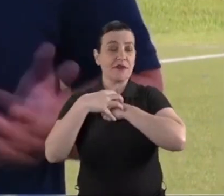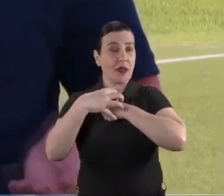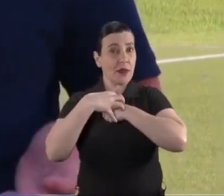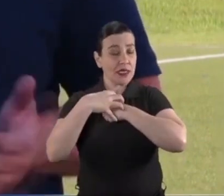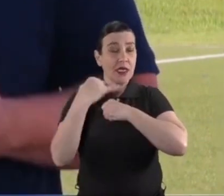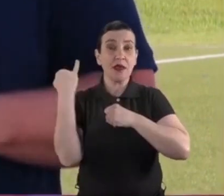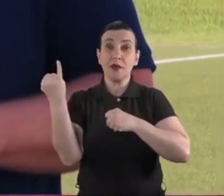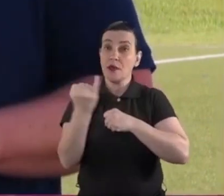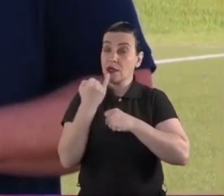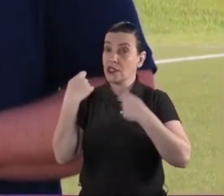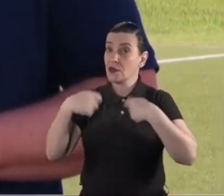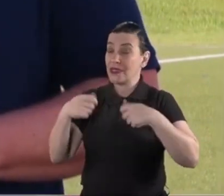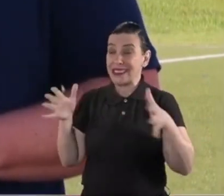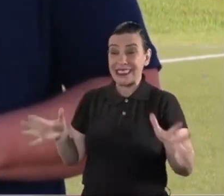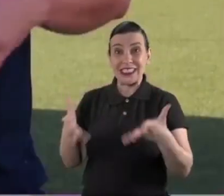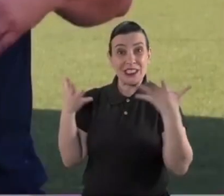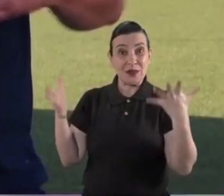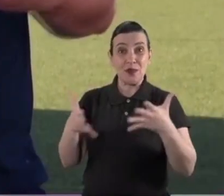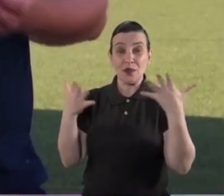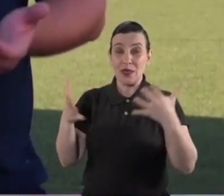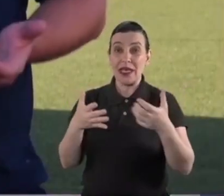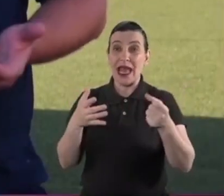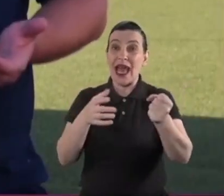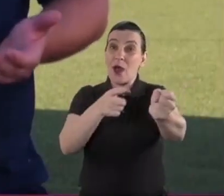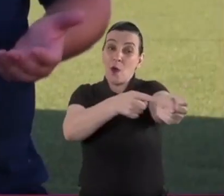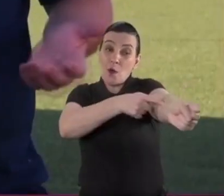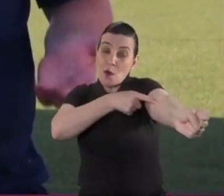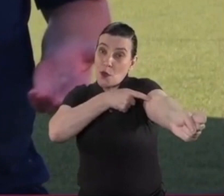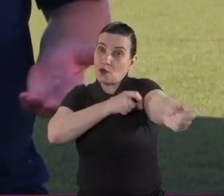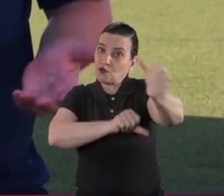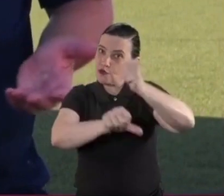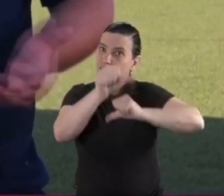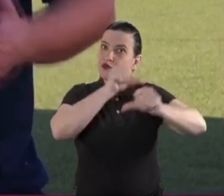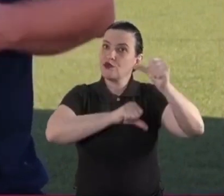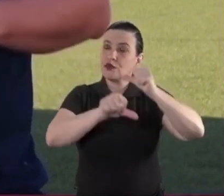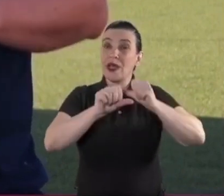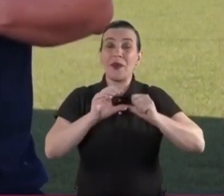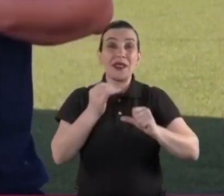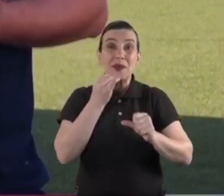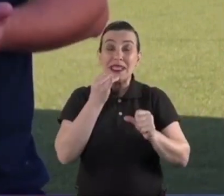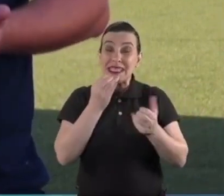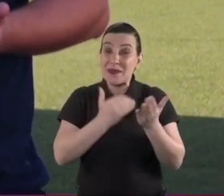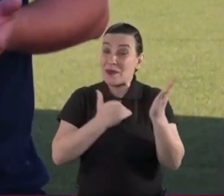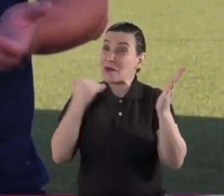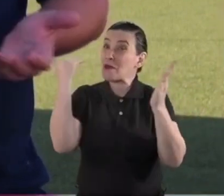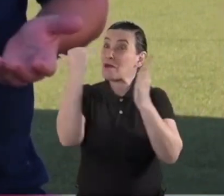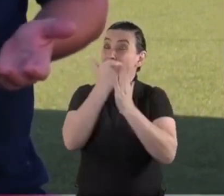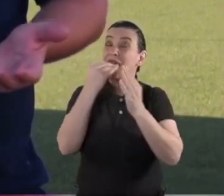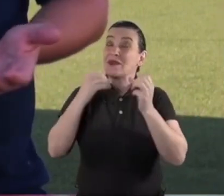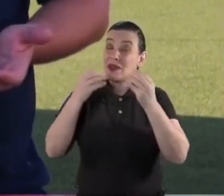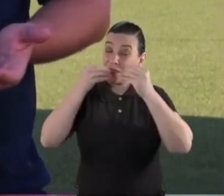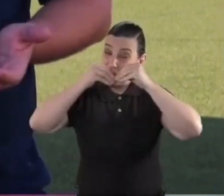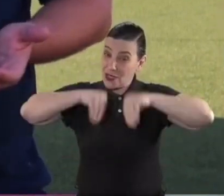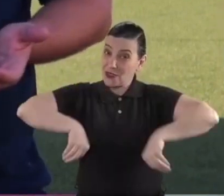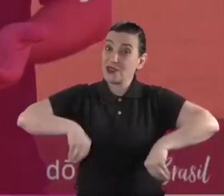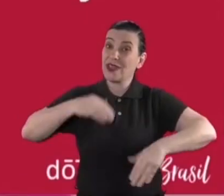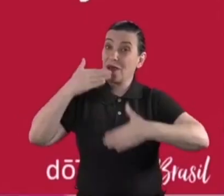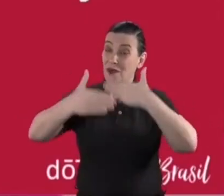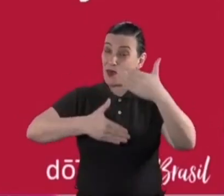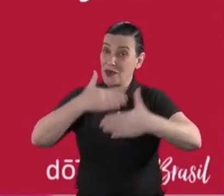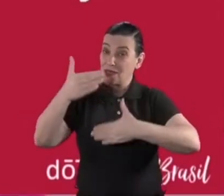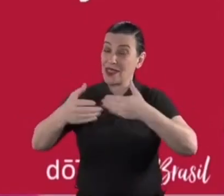sinalizador para estimular a recuperação do músculo. Mas a inflamação descontrolada pode ser prejudicial no processo de